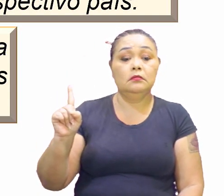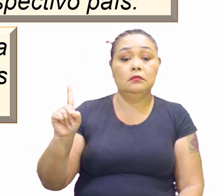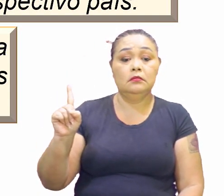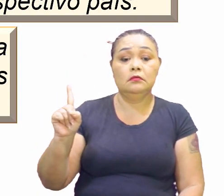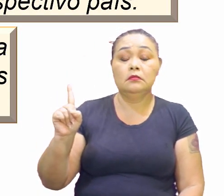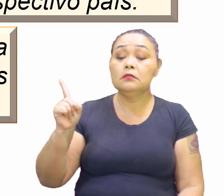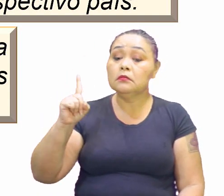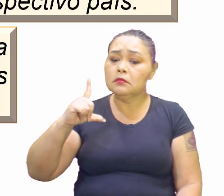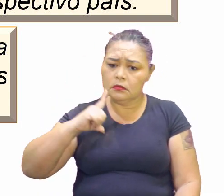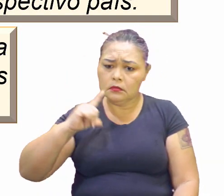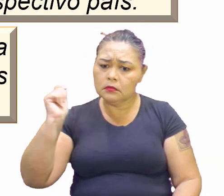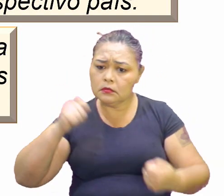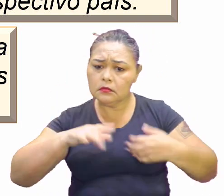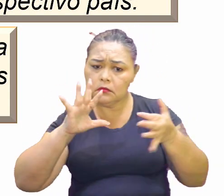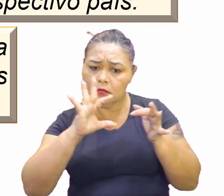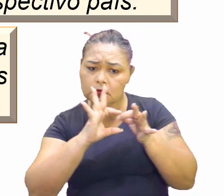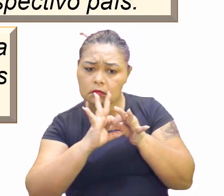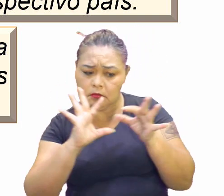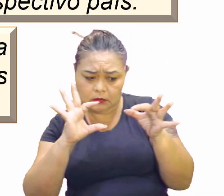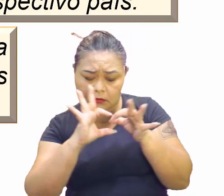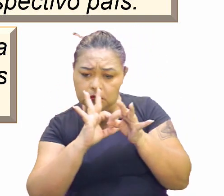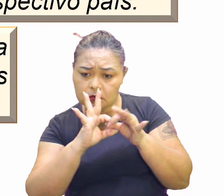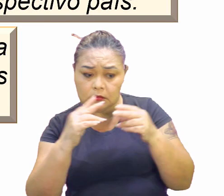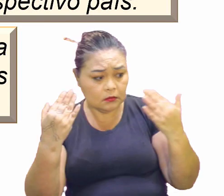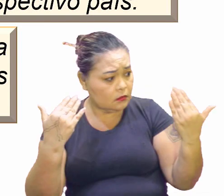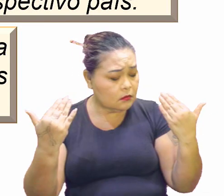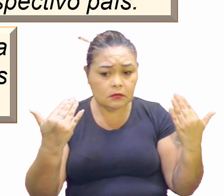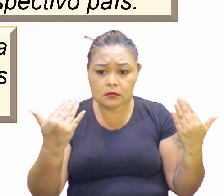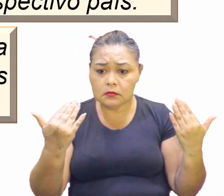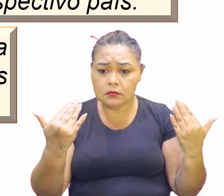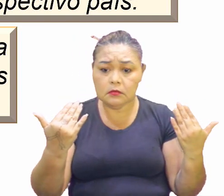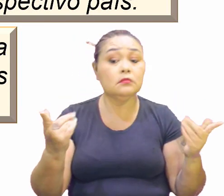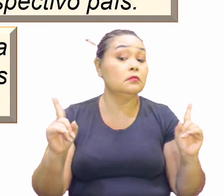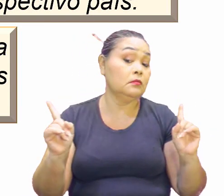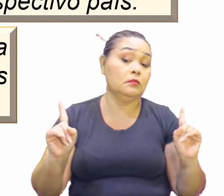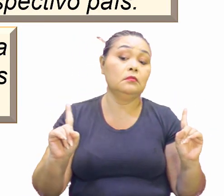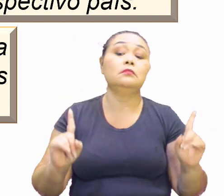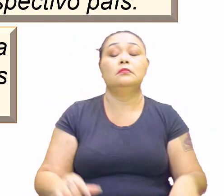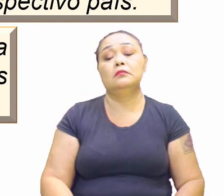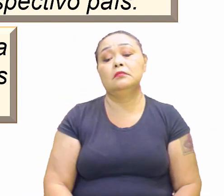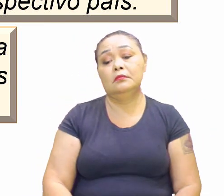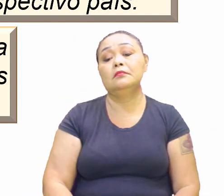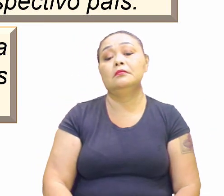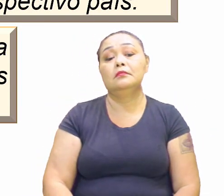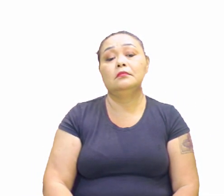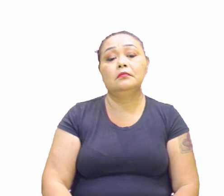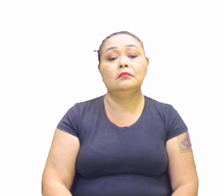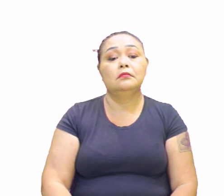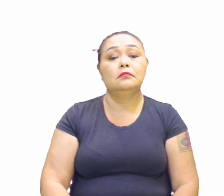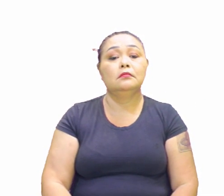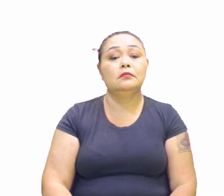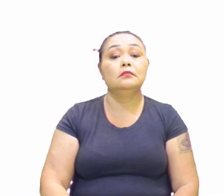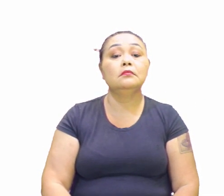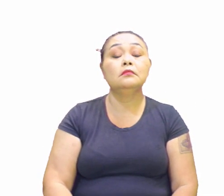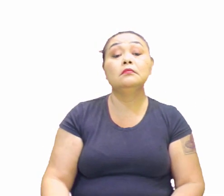como contextualizar, fazer essa analogia? Não.